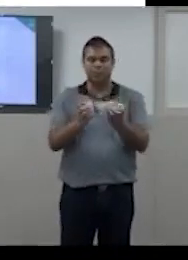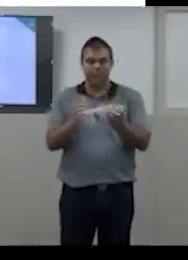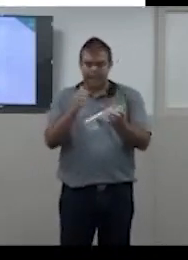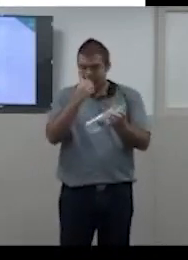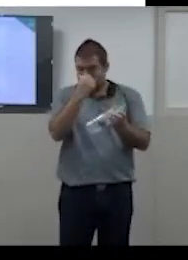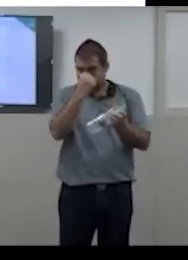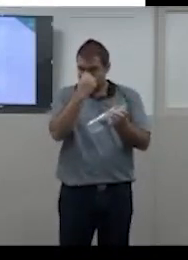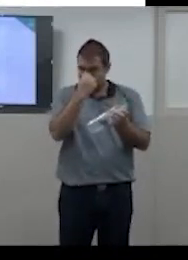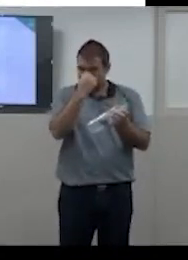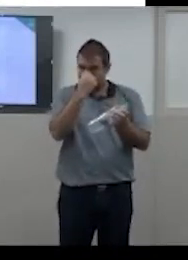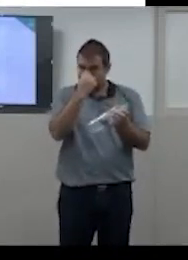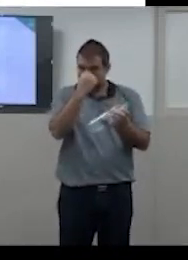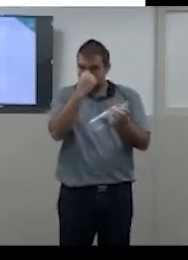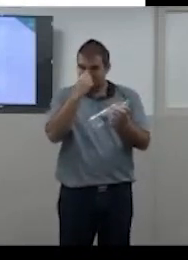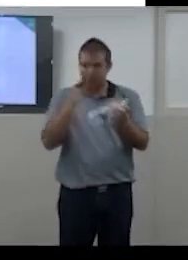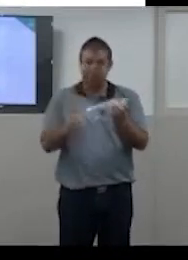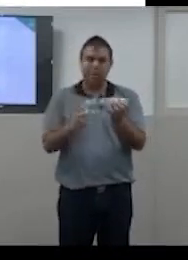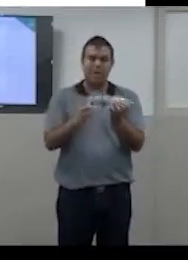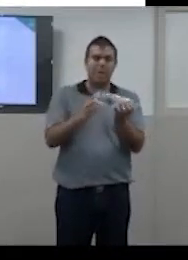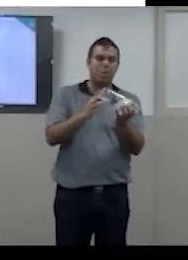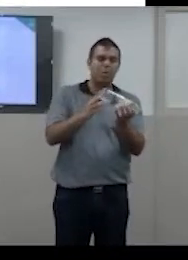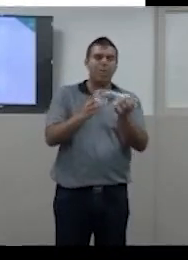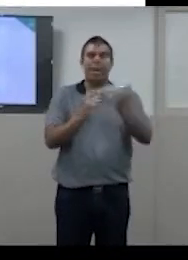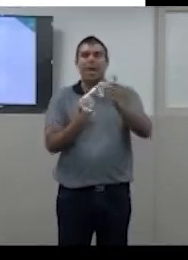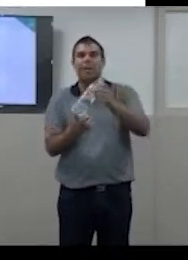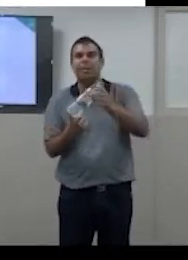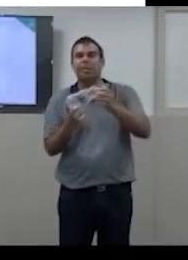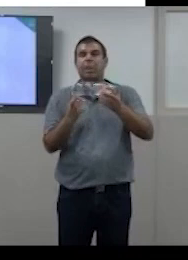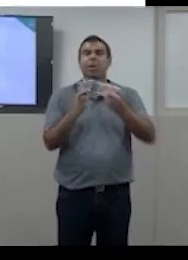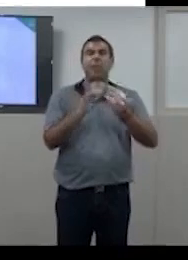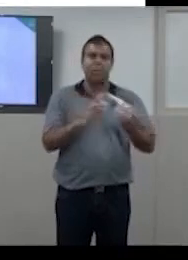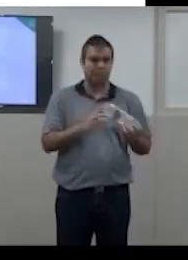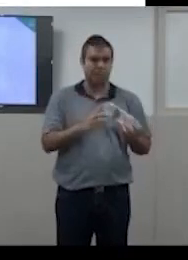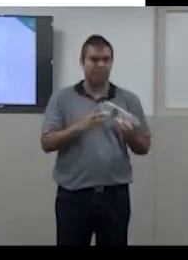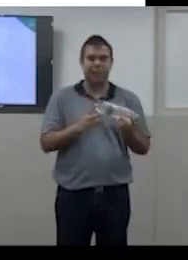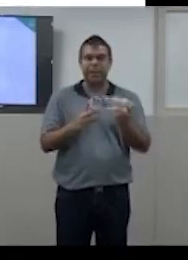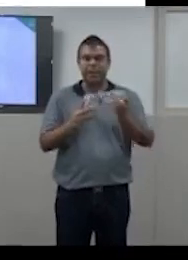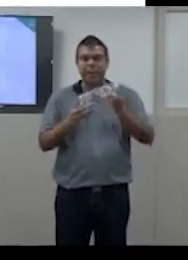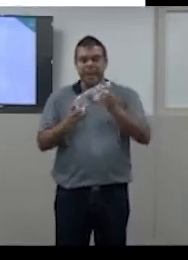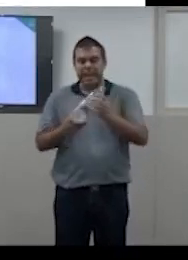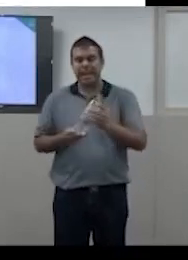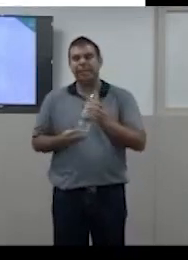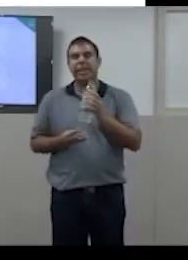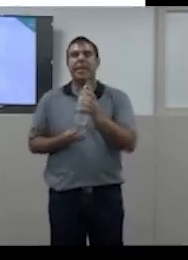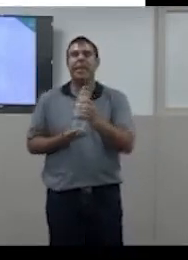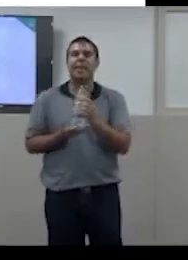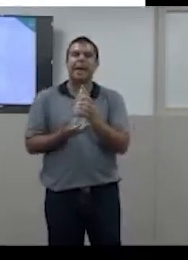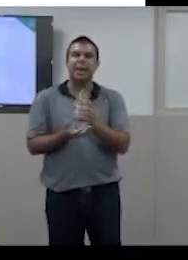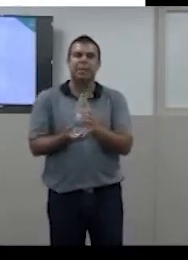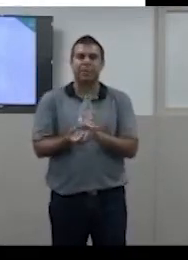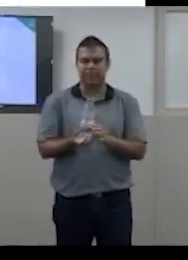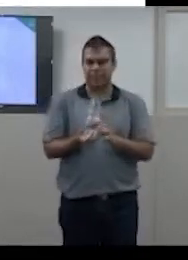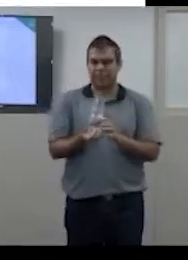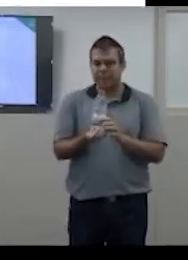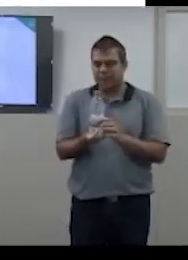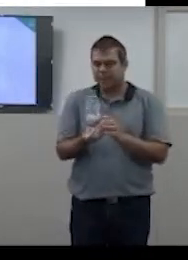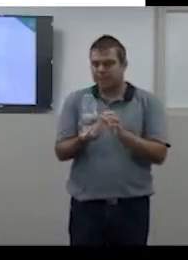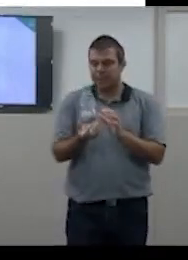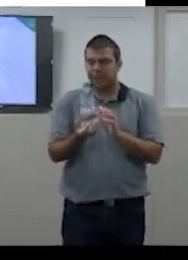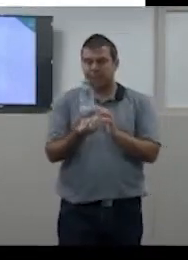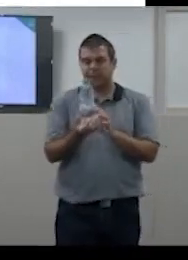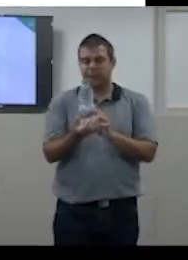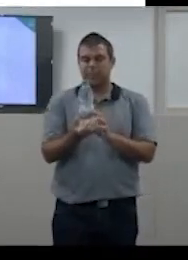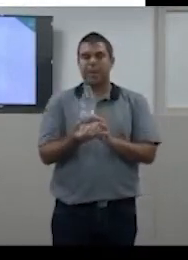aqui no estúdio, e essa garrafinha de água, pessoal, encontra água no estado líquido, certo? Essa ideia da água, por